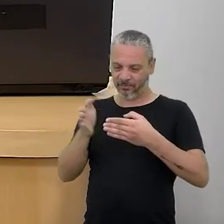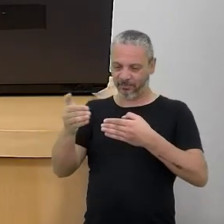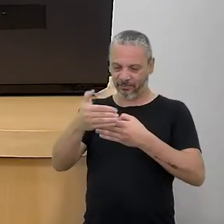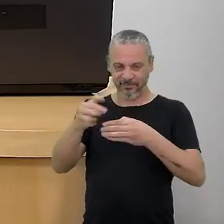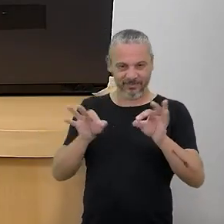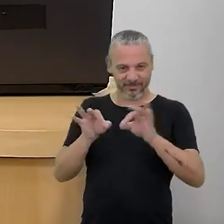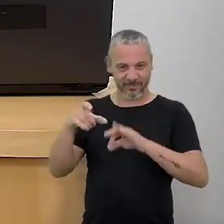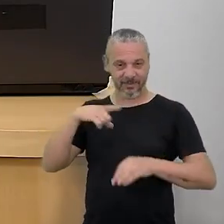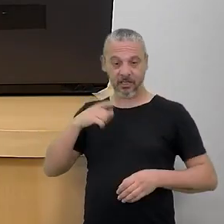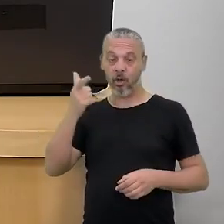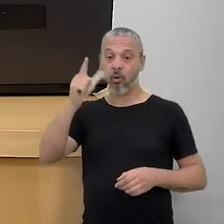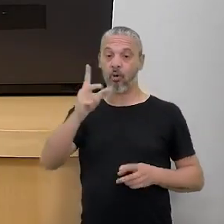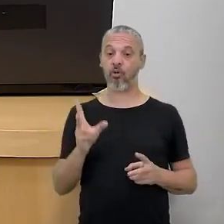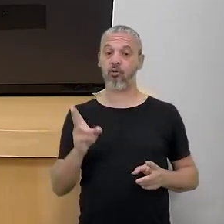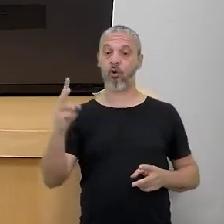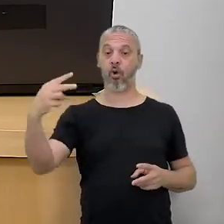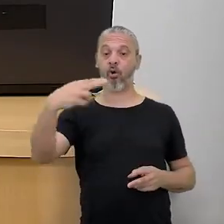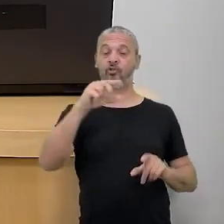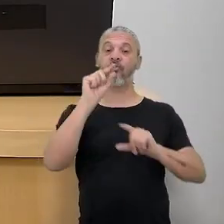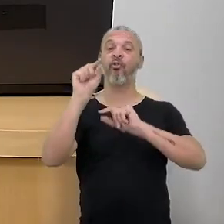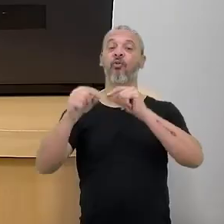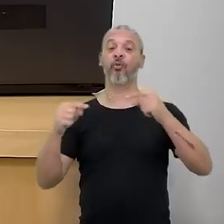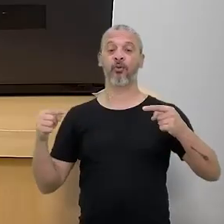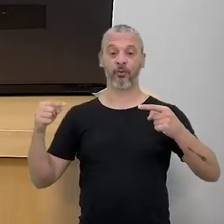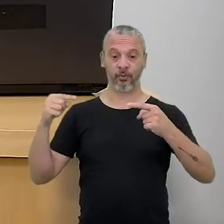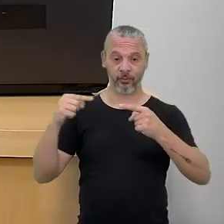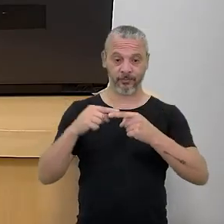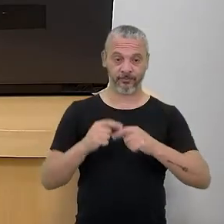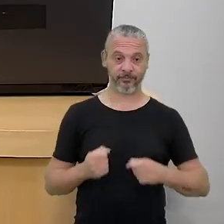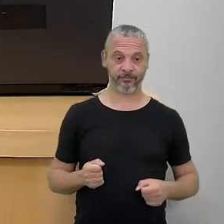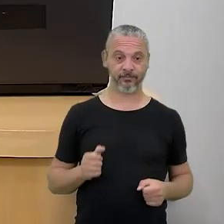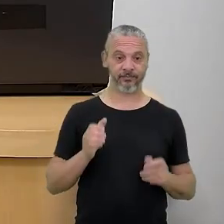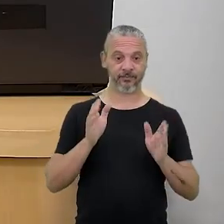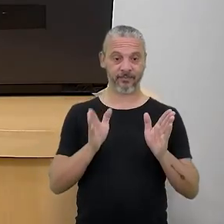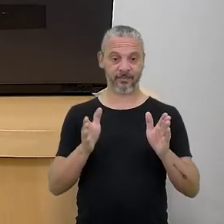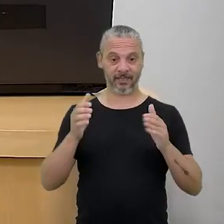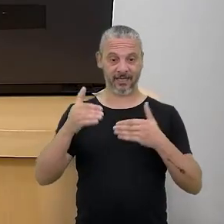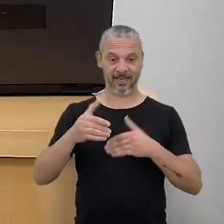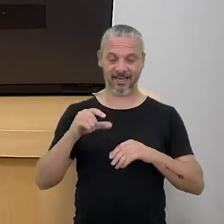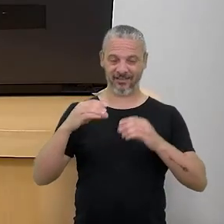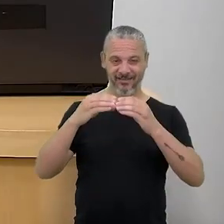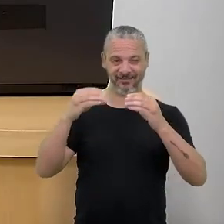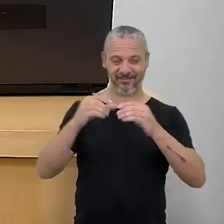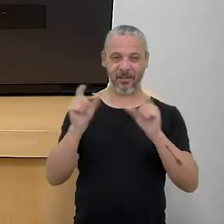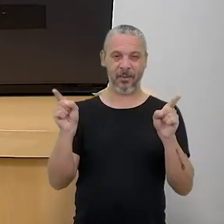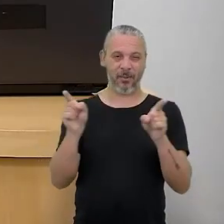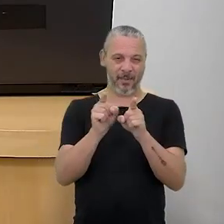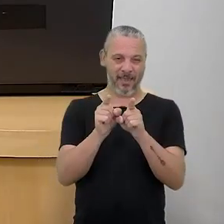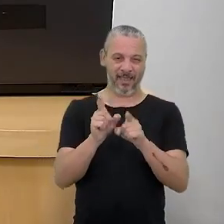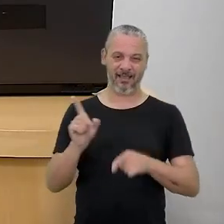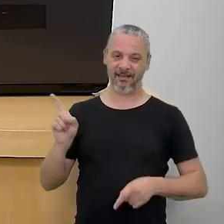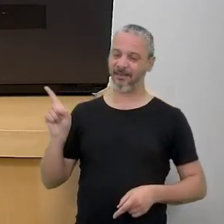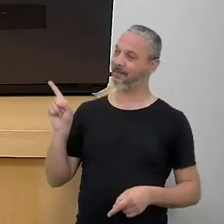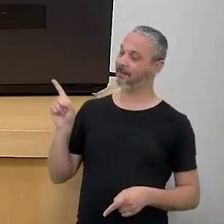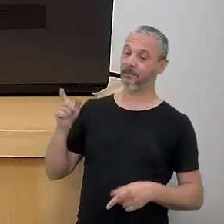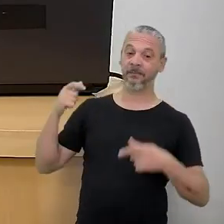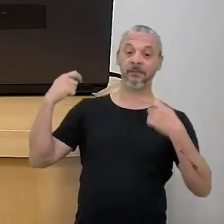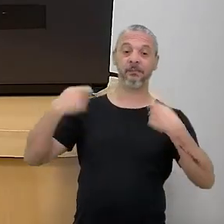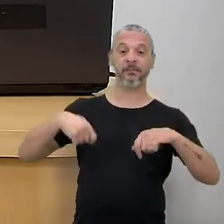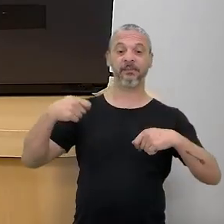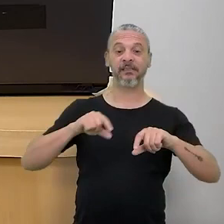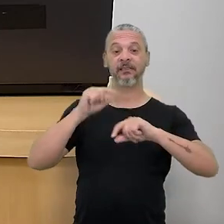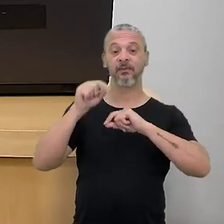o próximo corte, que é justamente da nossa caixinha de suco pequena. Aqui nós